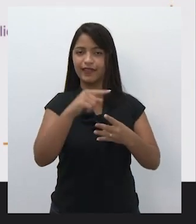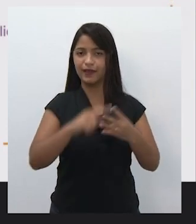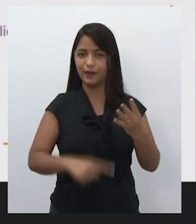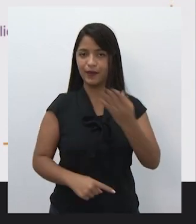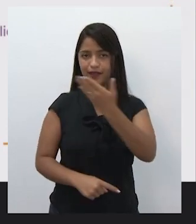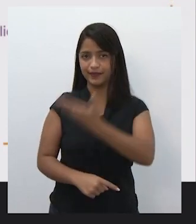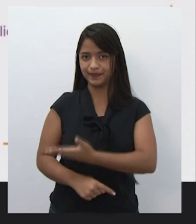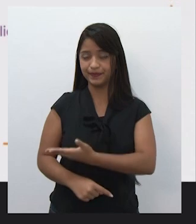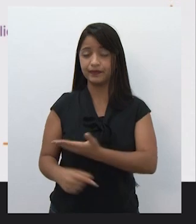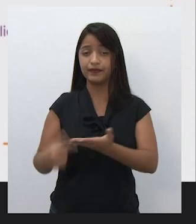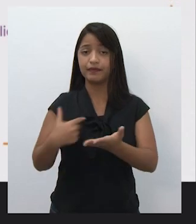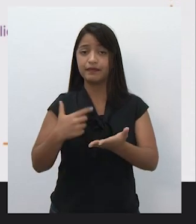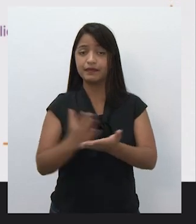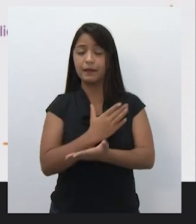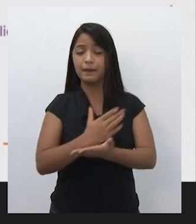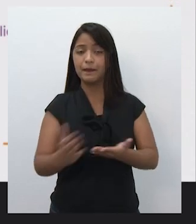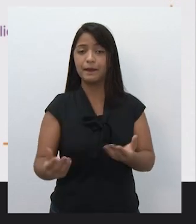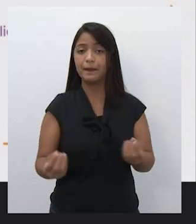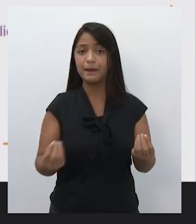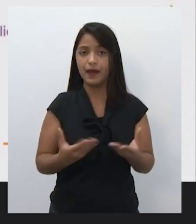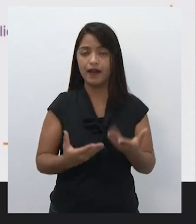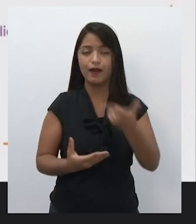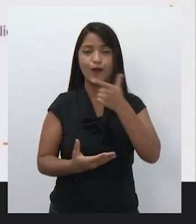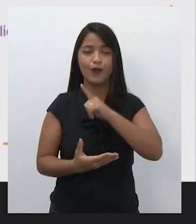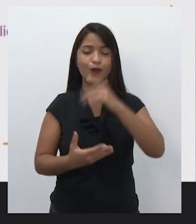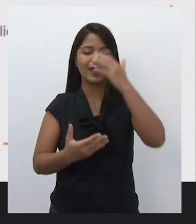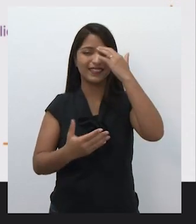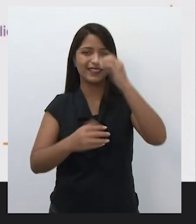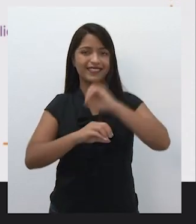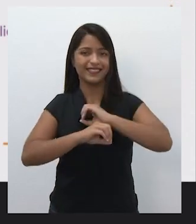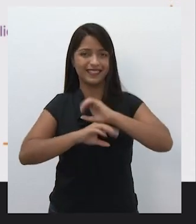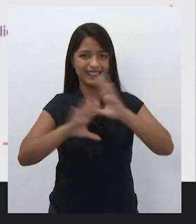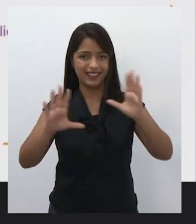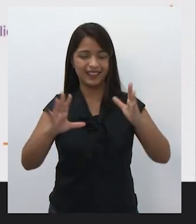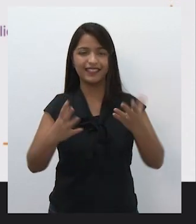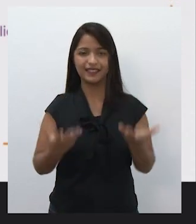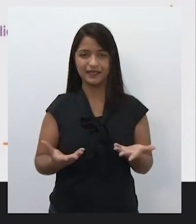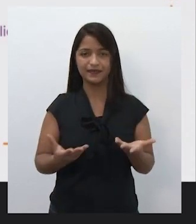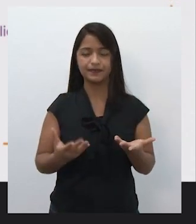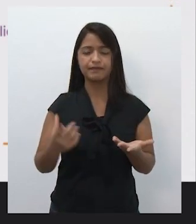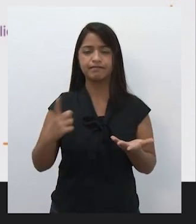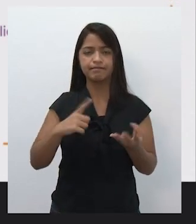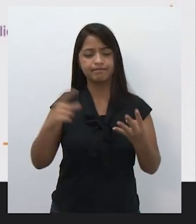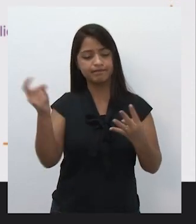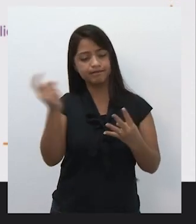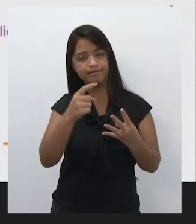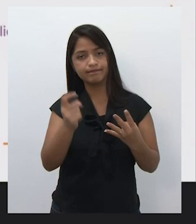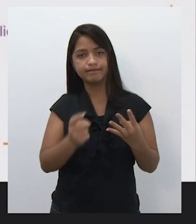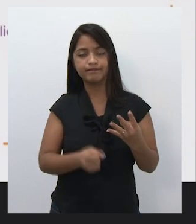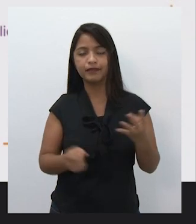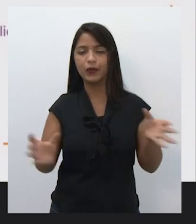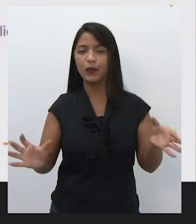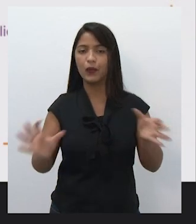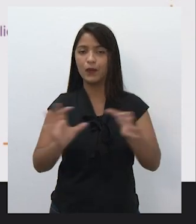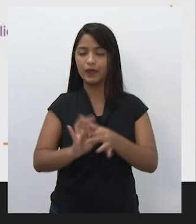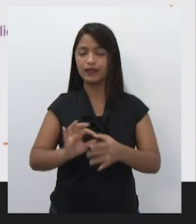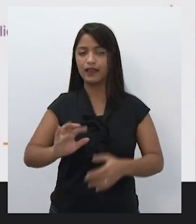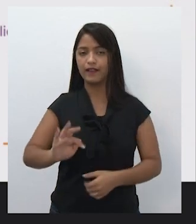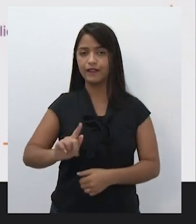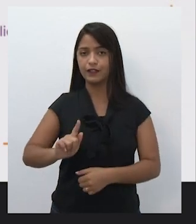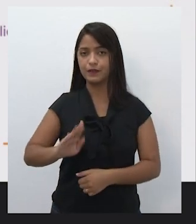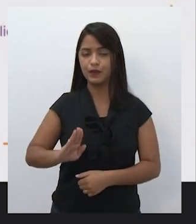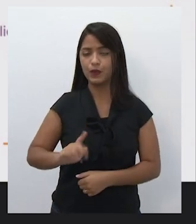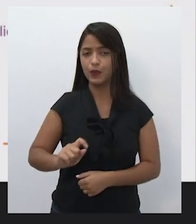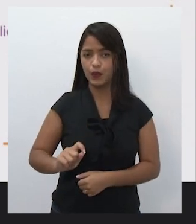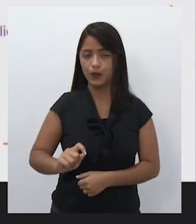gente entender muito bem como é que essas coisas, onde é que estão os pontos de conexão com a formação geral